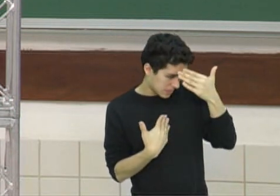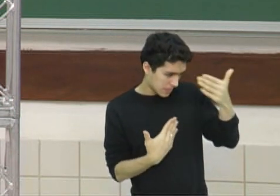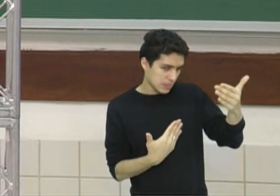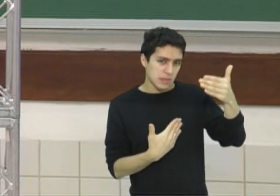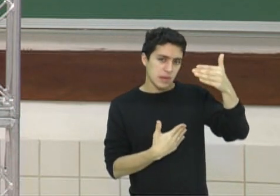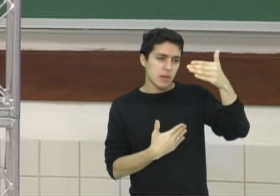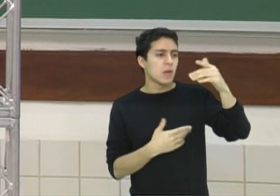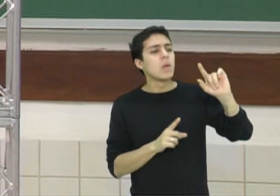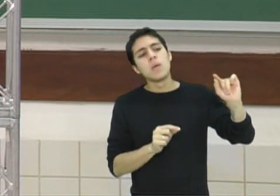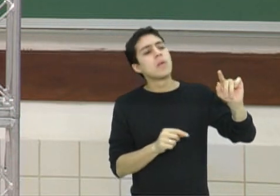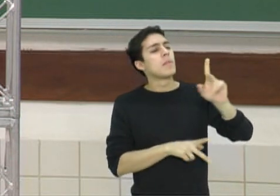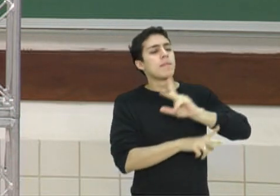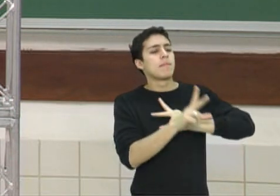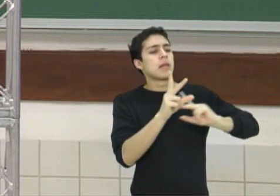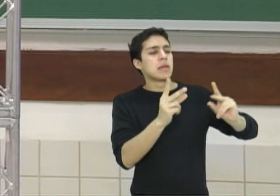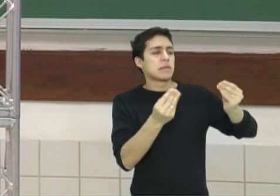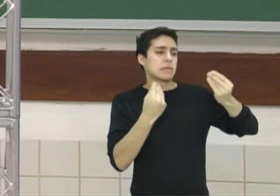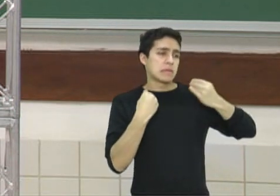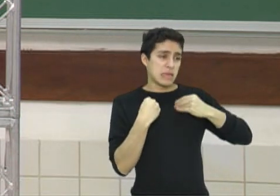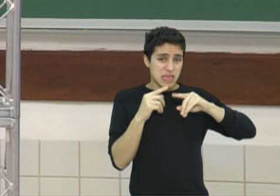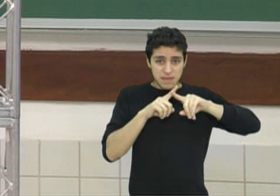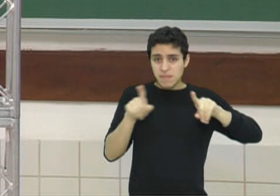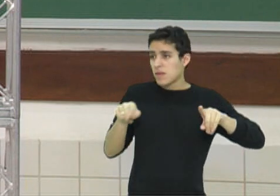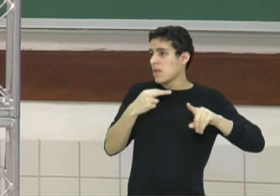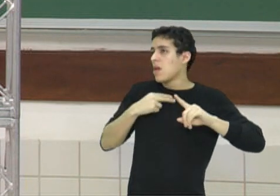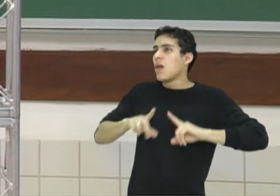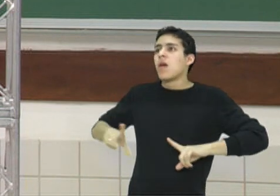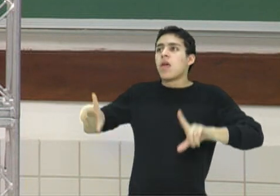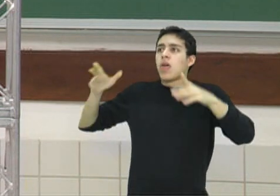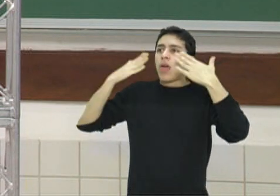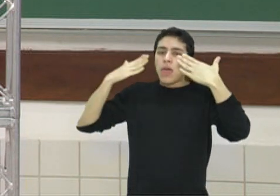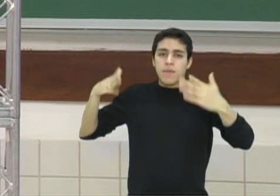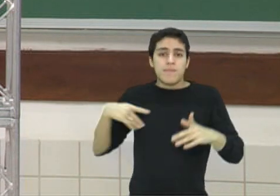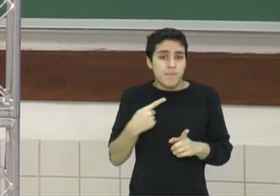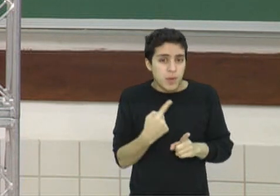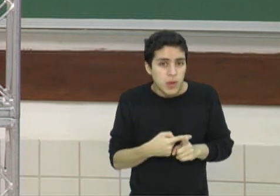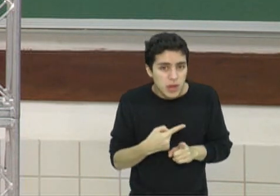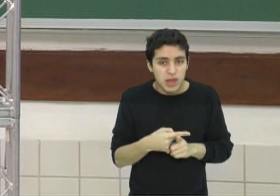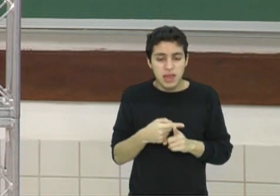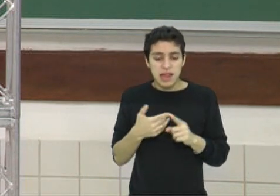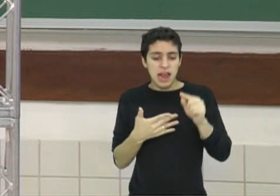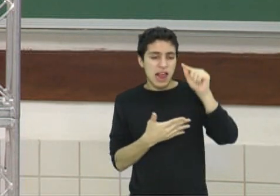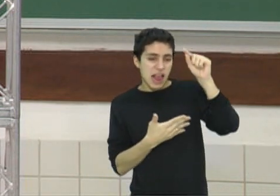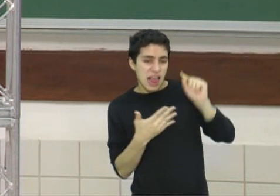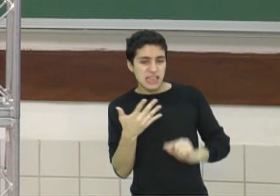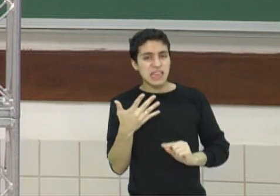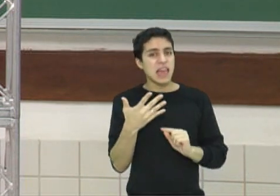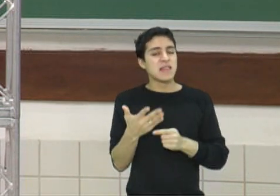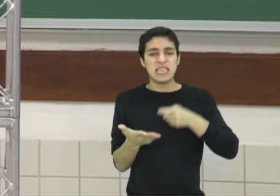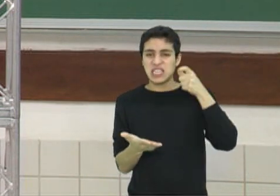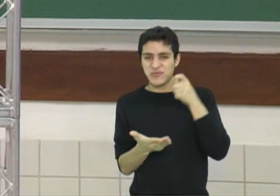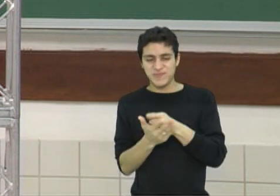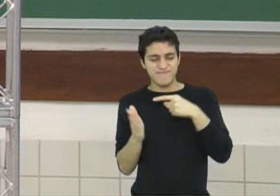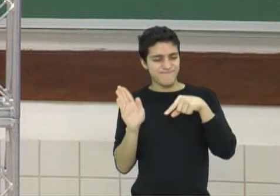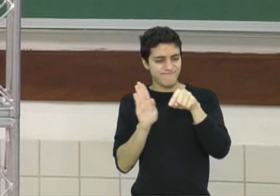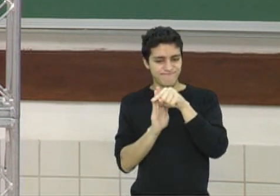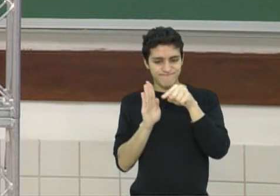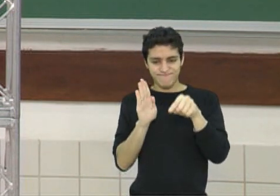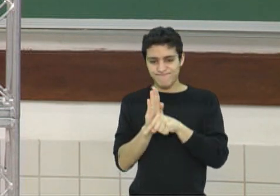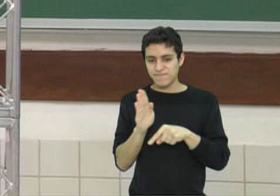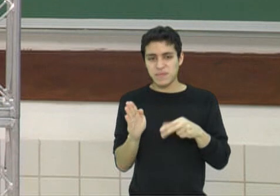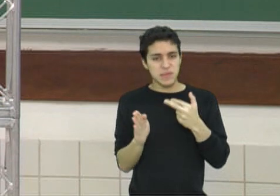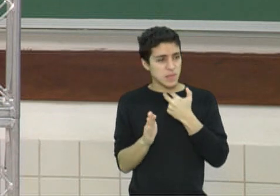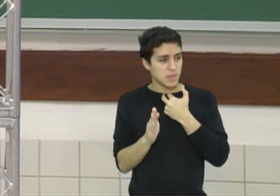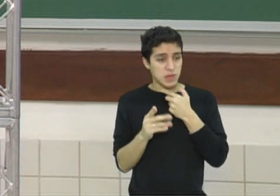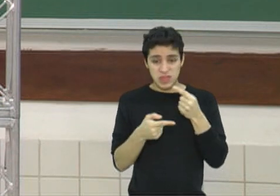muito a questão desse presente, mas essa pintura não pôde ser exposta porque os critérios eram muito rígidos nessa época. Então, não podia ter nada